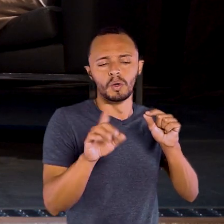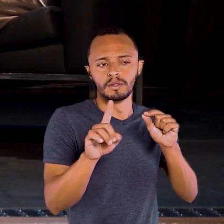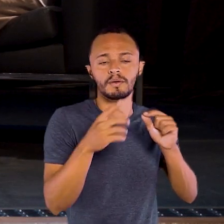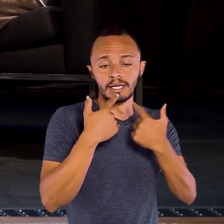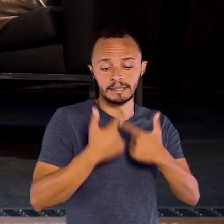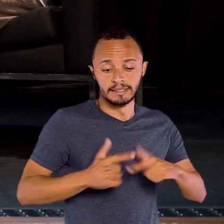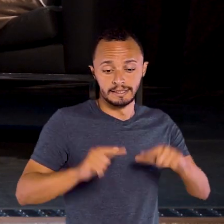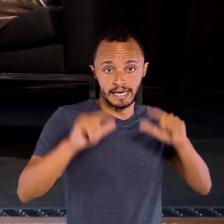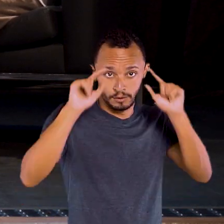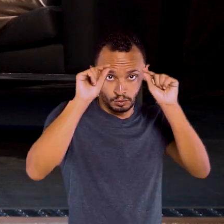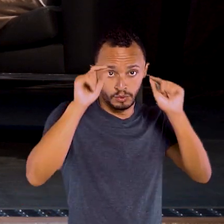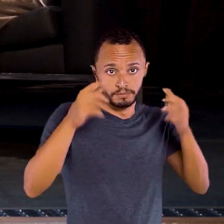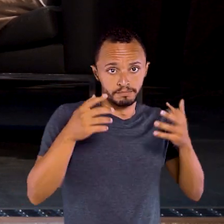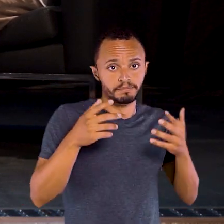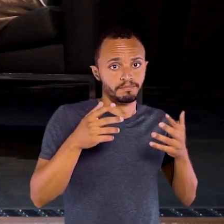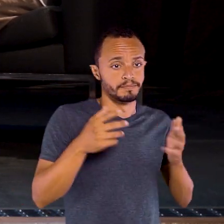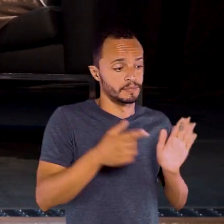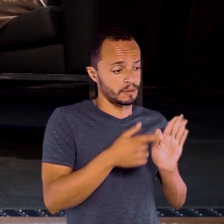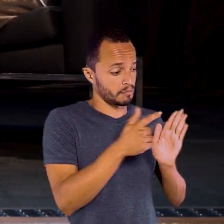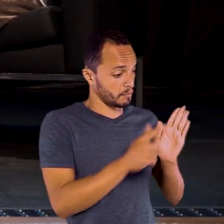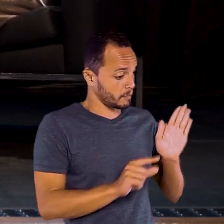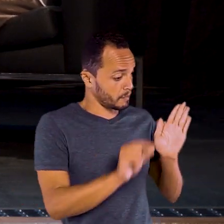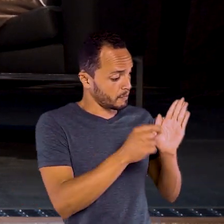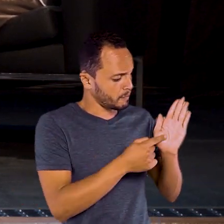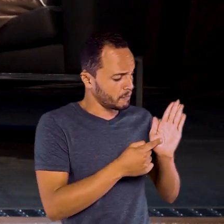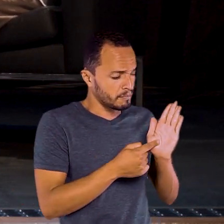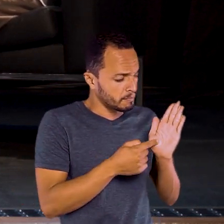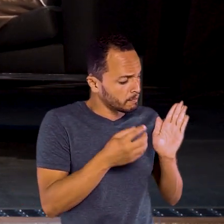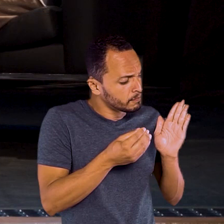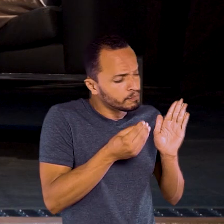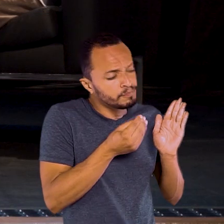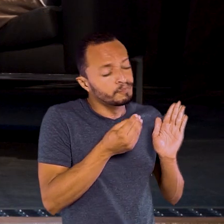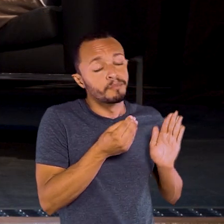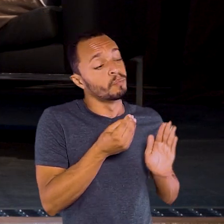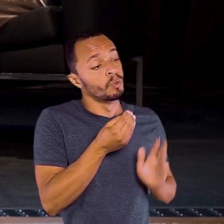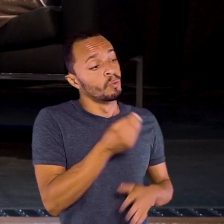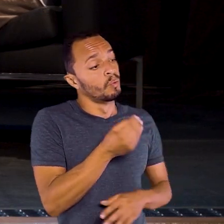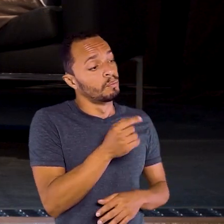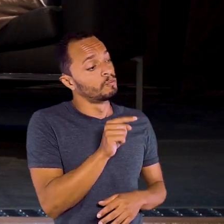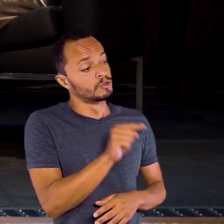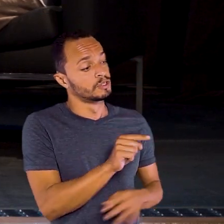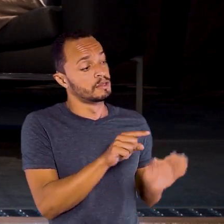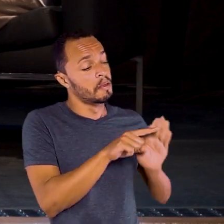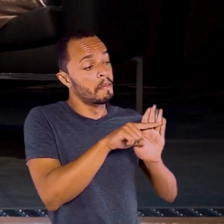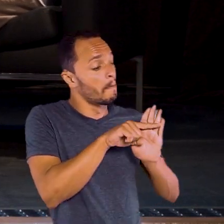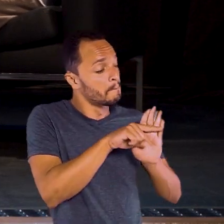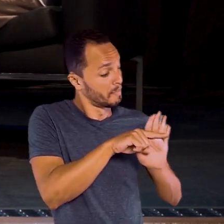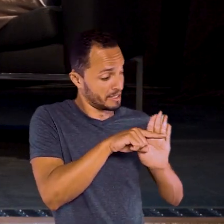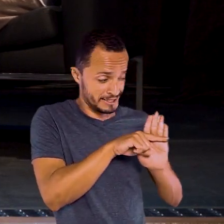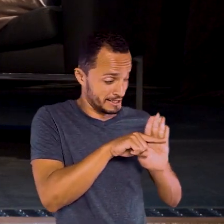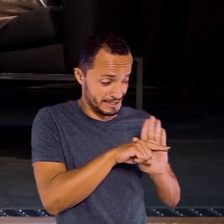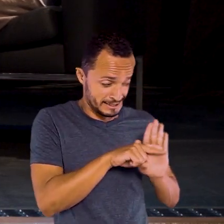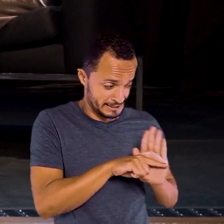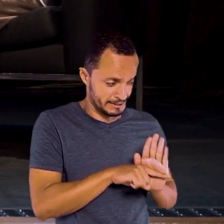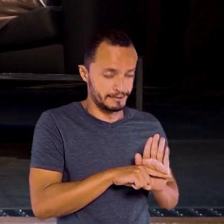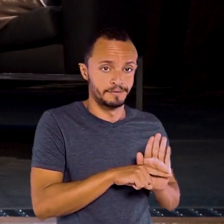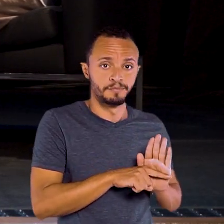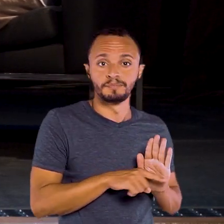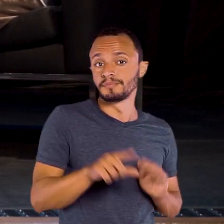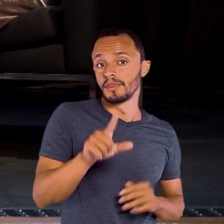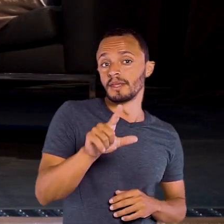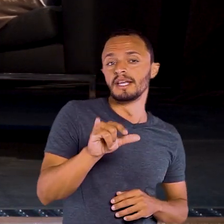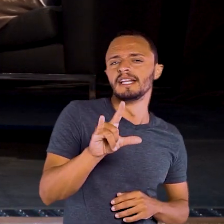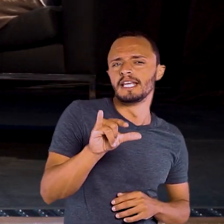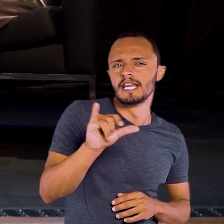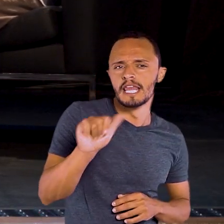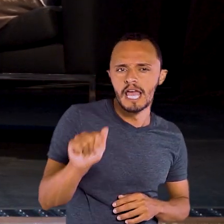assim, como é que você faz essa pesquisa? Porque os historiadores, claro que eu destaco Lília, entre outros,